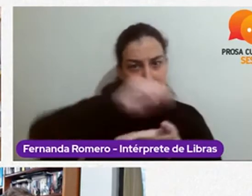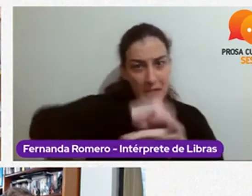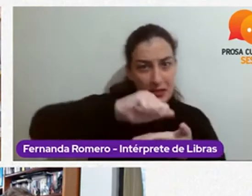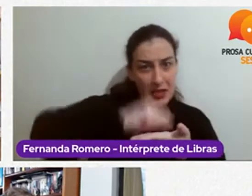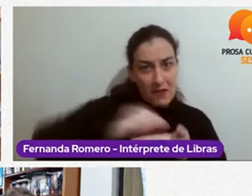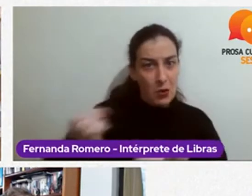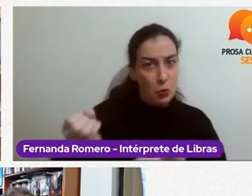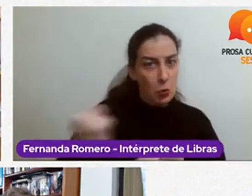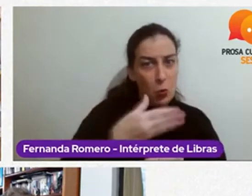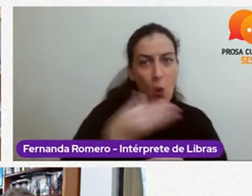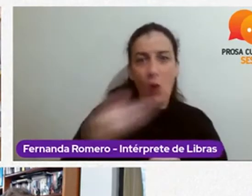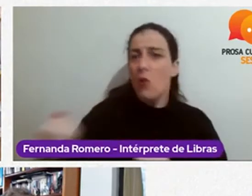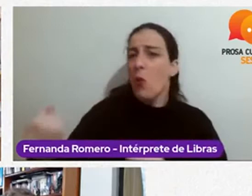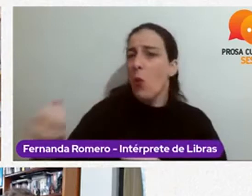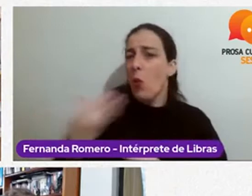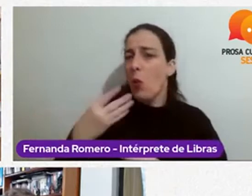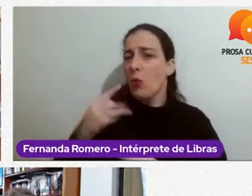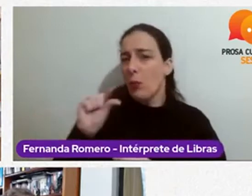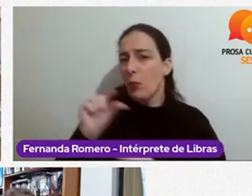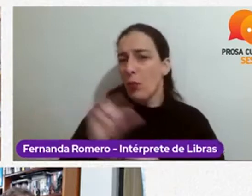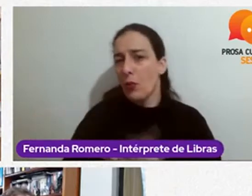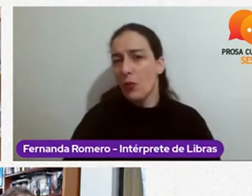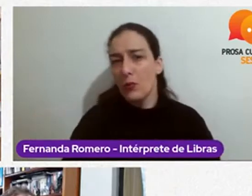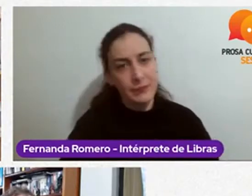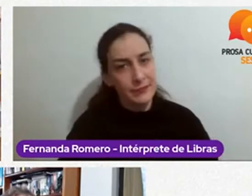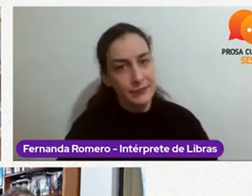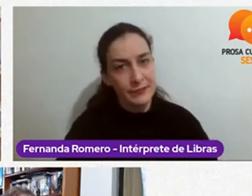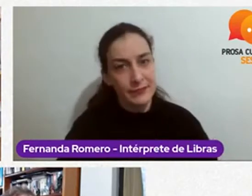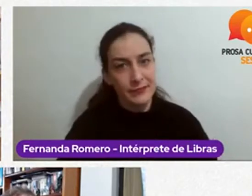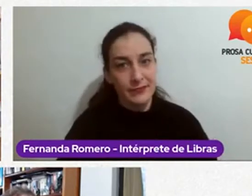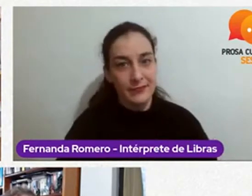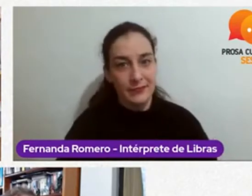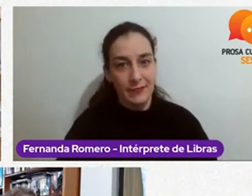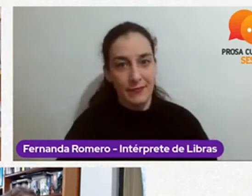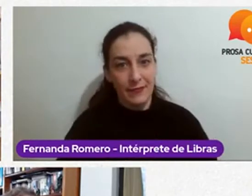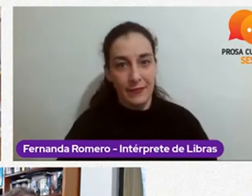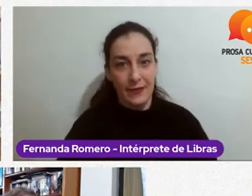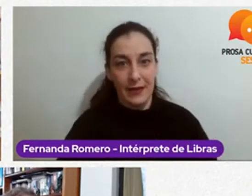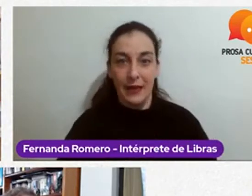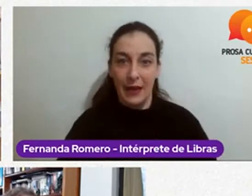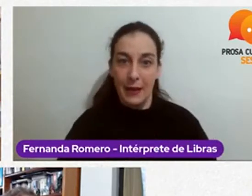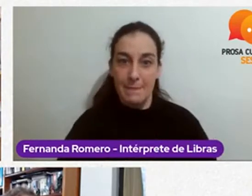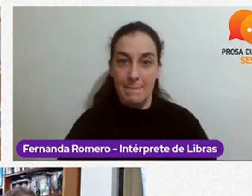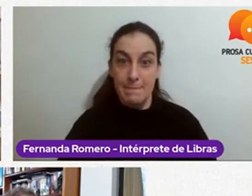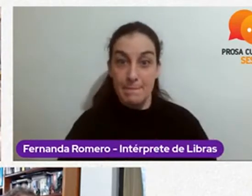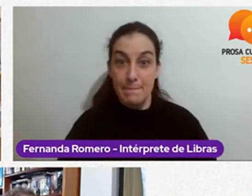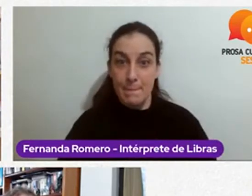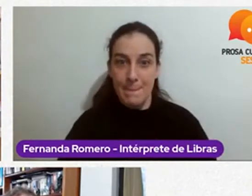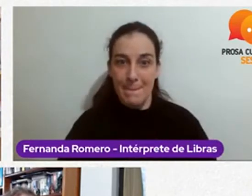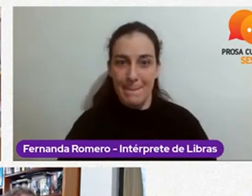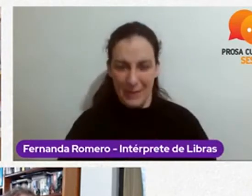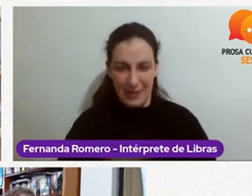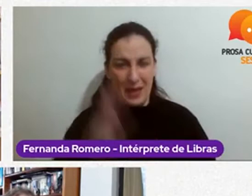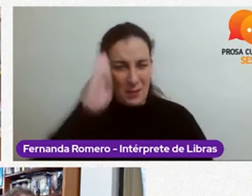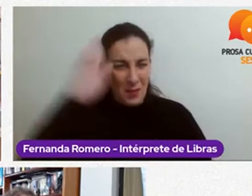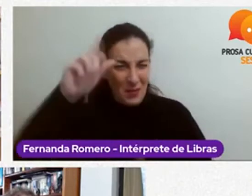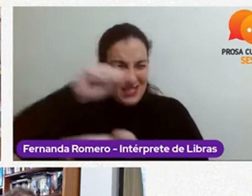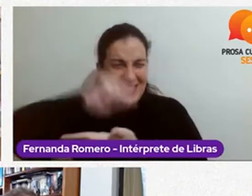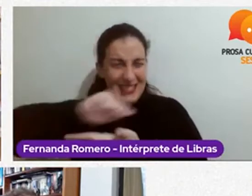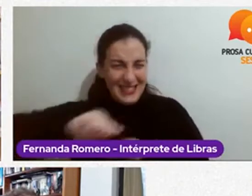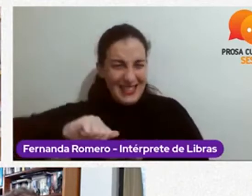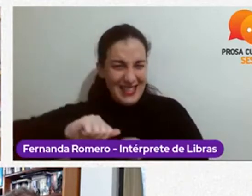nova? Conta pra gente um pouquinho disso. A parte da composição, principalmente da escrita, né,